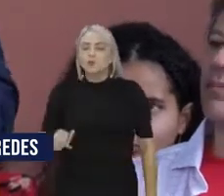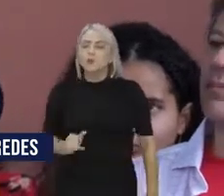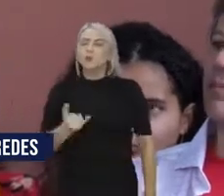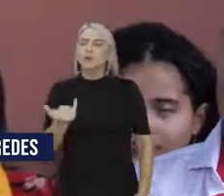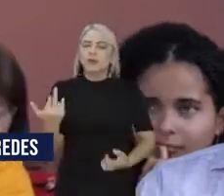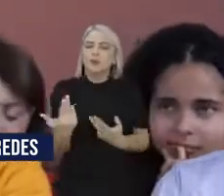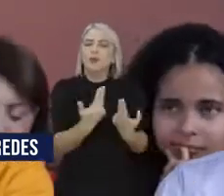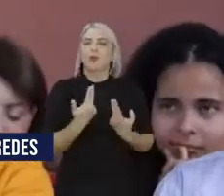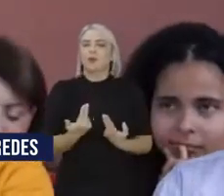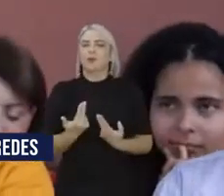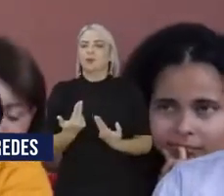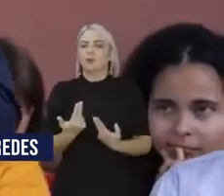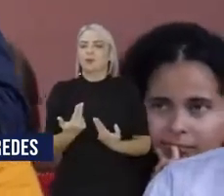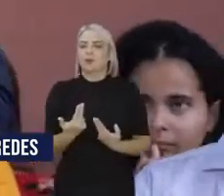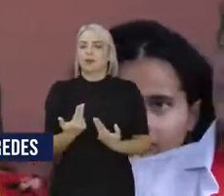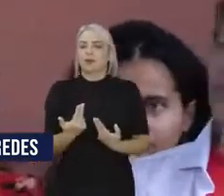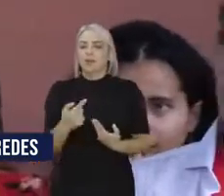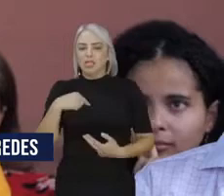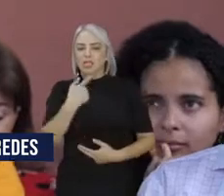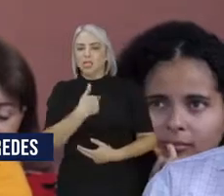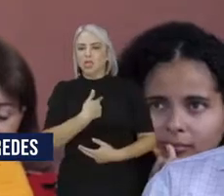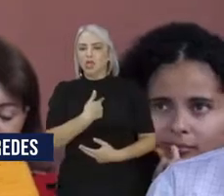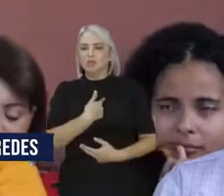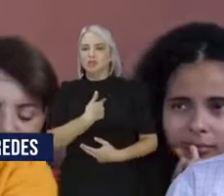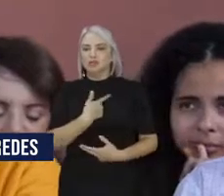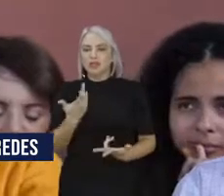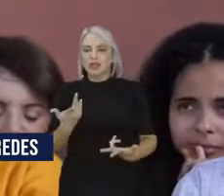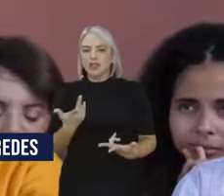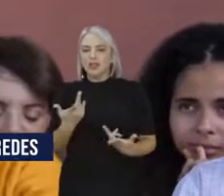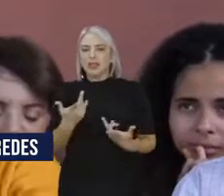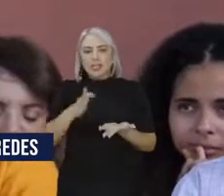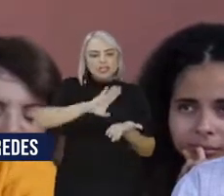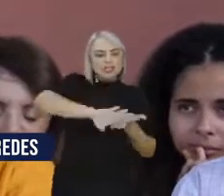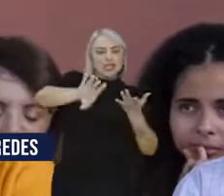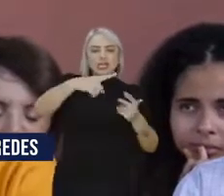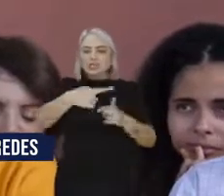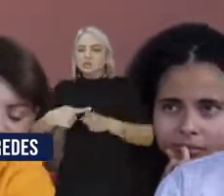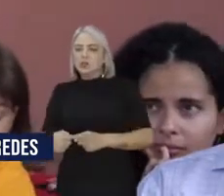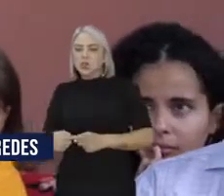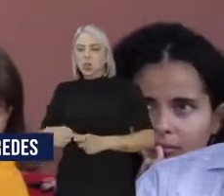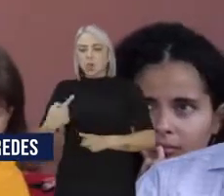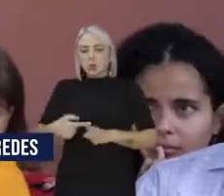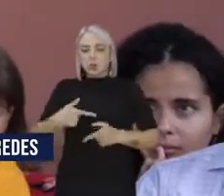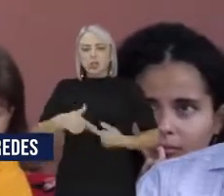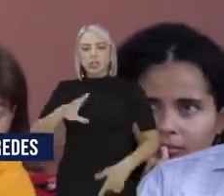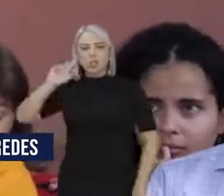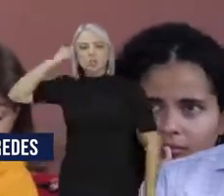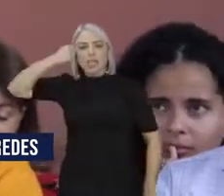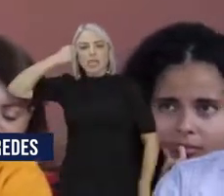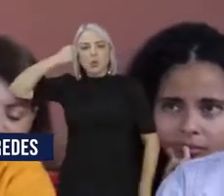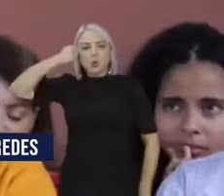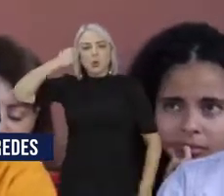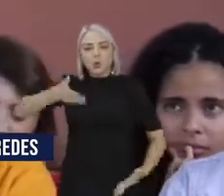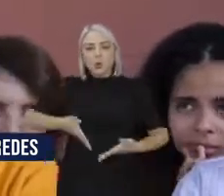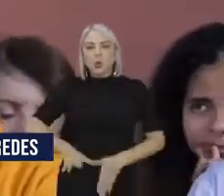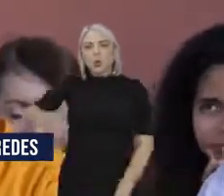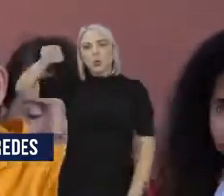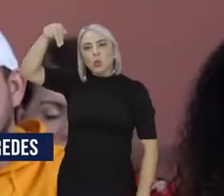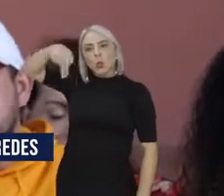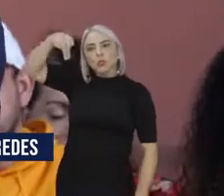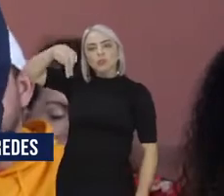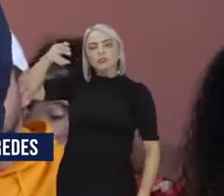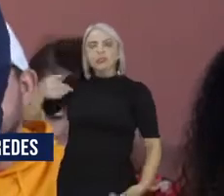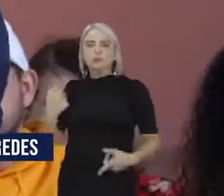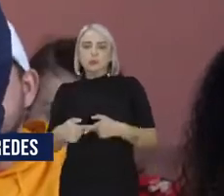não seja aleijado da disputa porque eu nasci negro, porque eu nasci nordestino, porque eu nasci filho